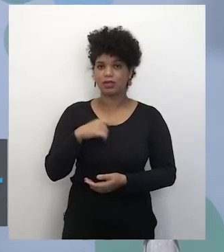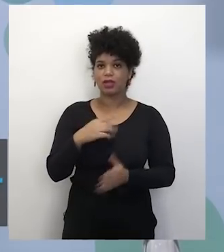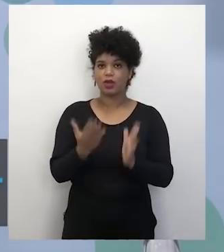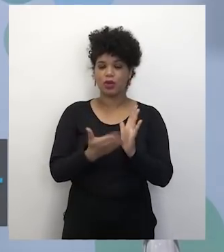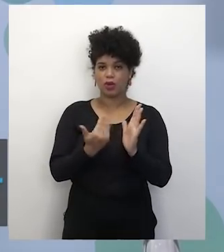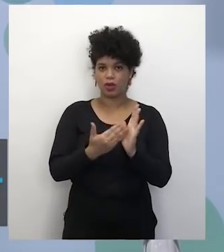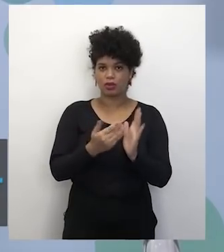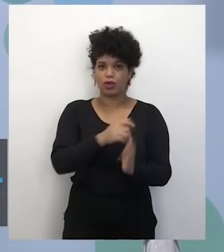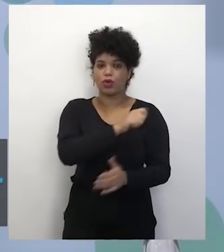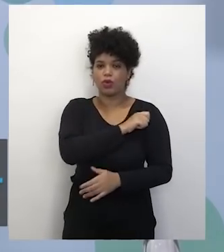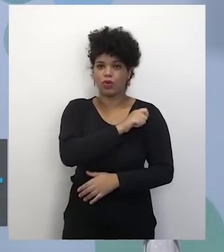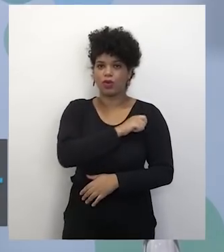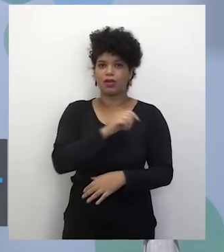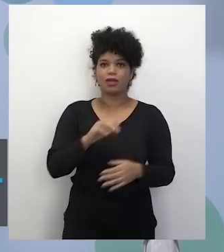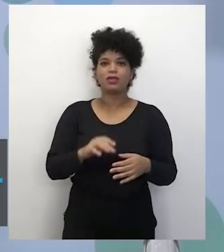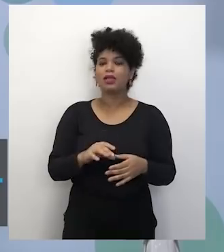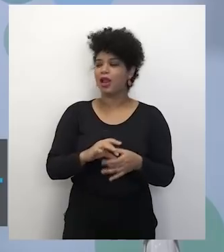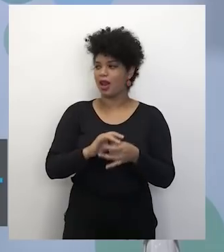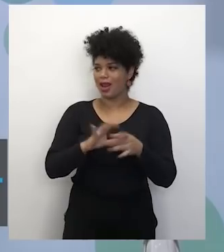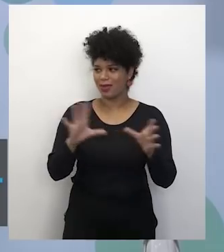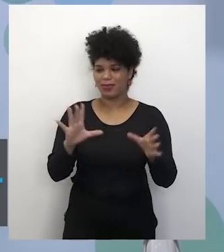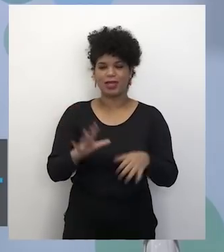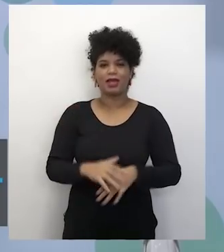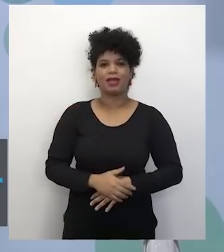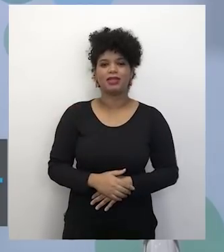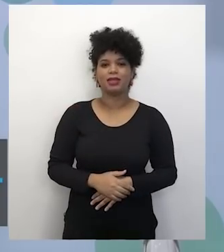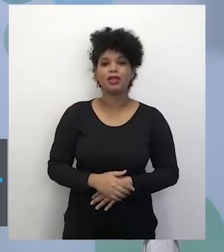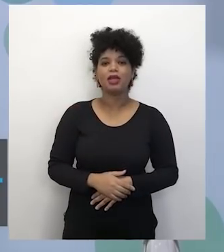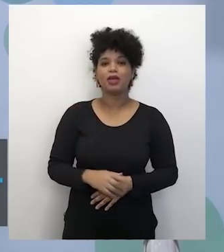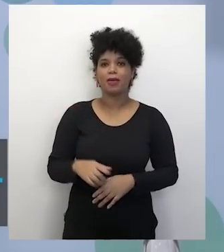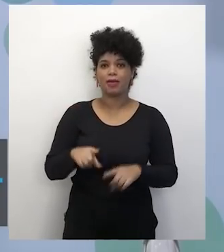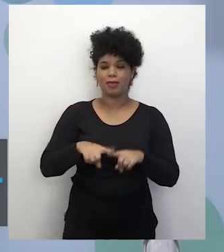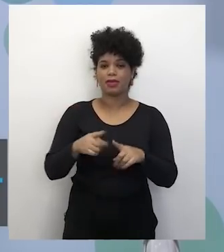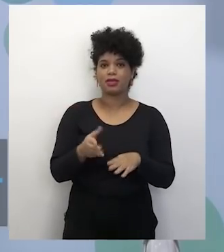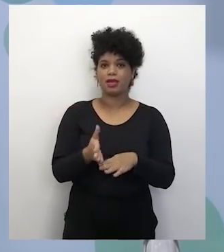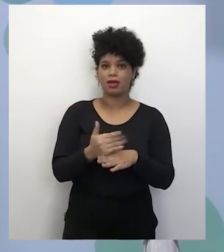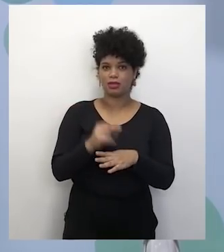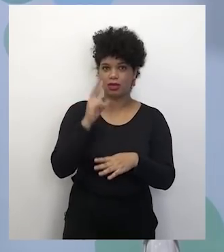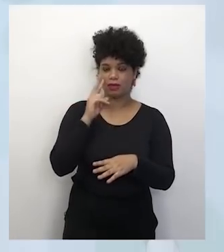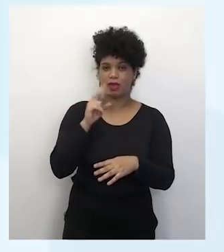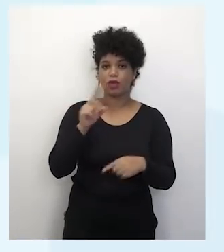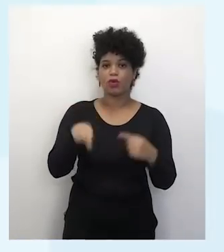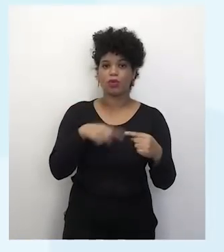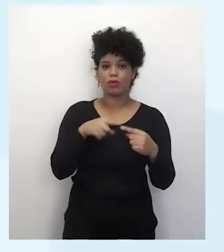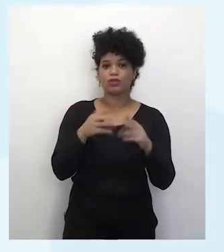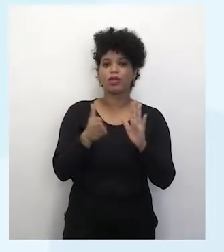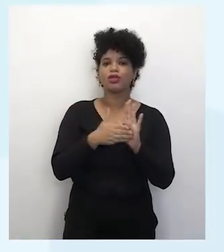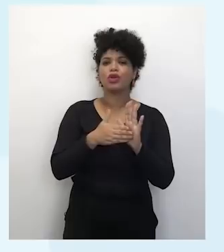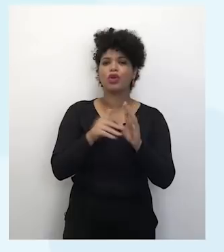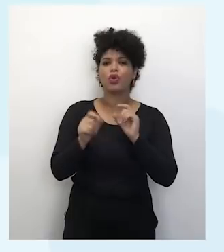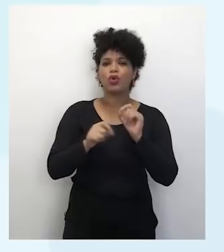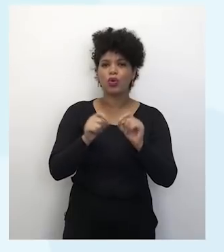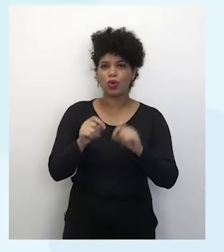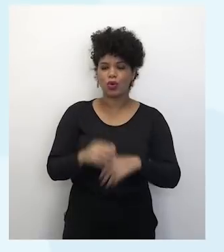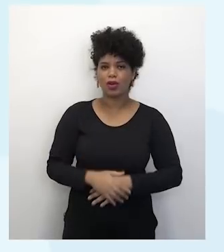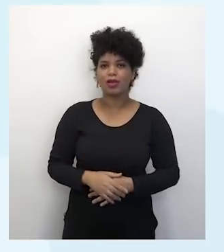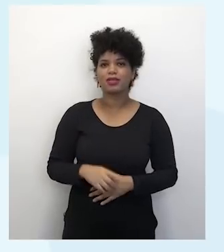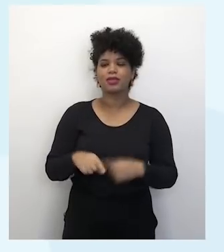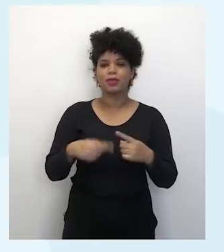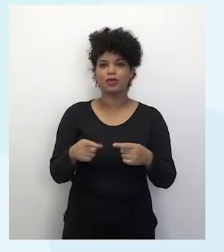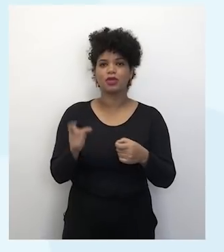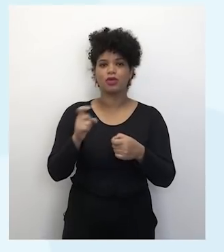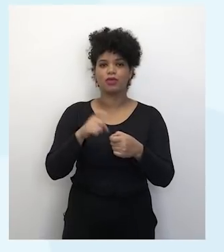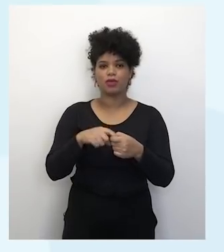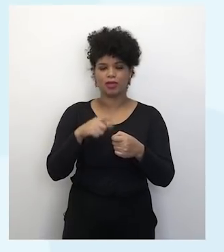aluno, pode abri-lo. Mas antes, né, a gente vai ver aqui agora o objetivo da aula e a gente vai retomar